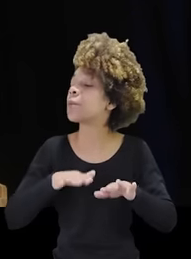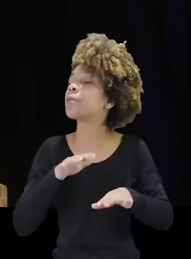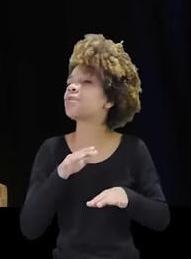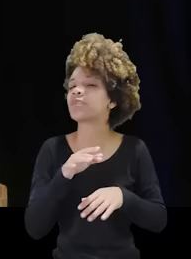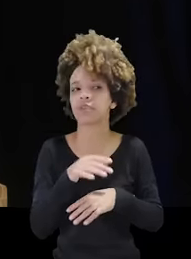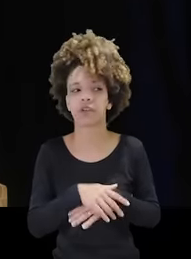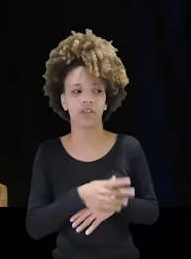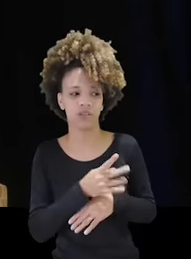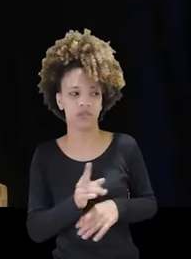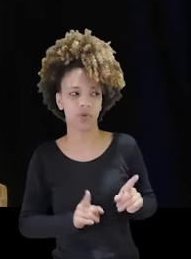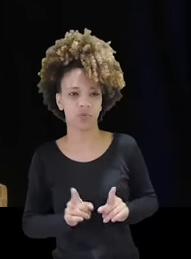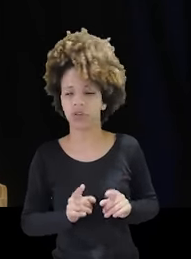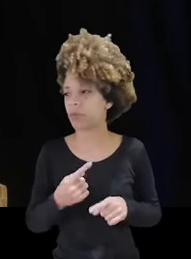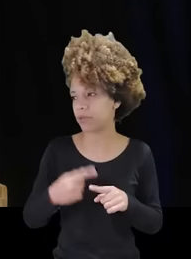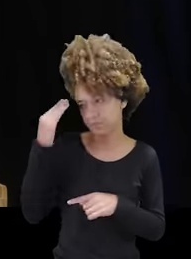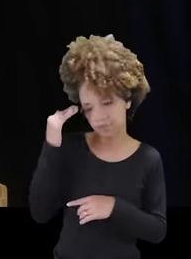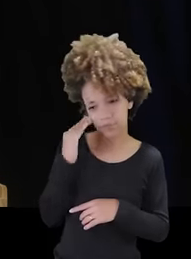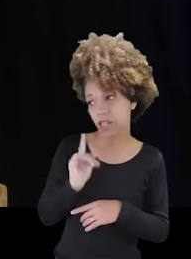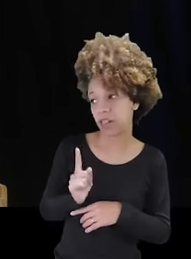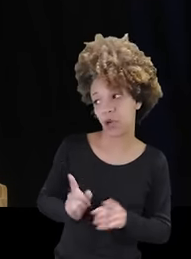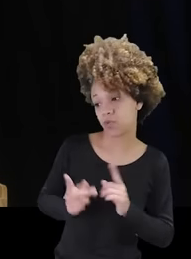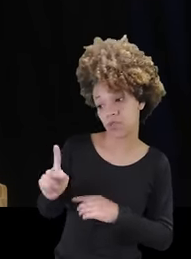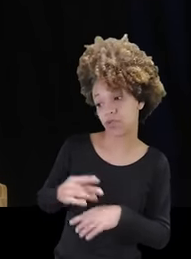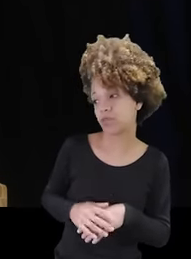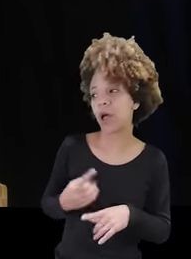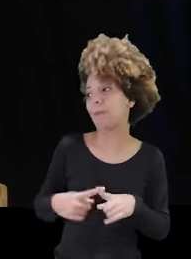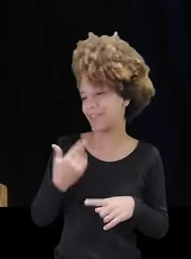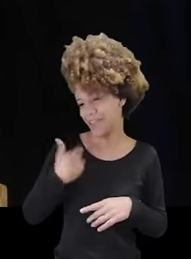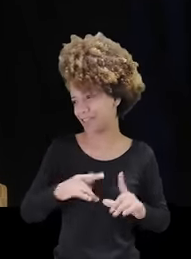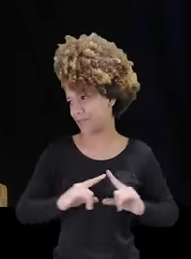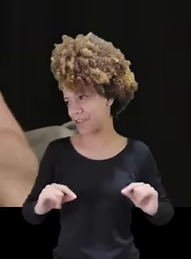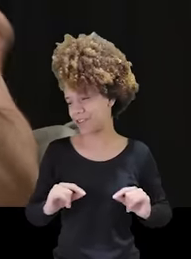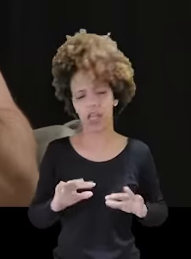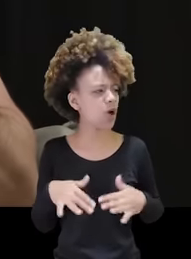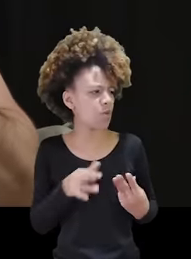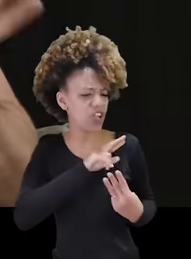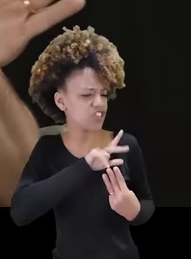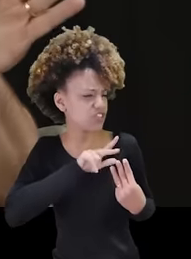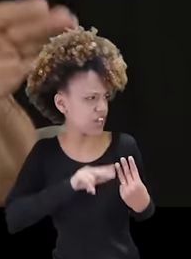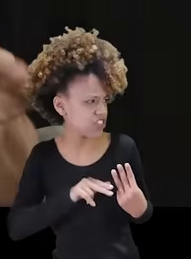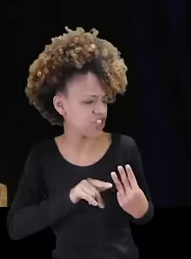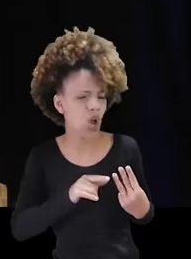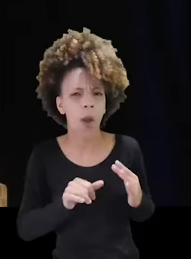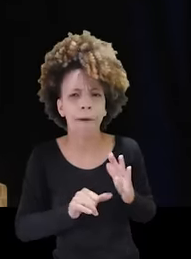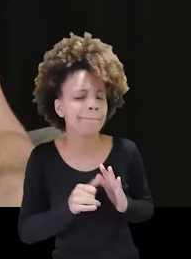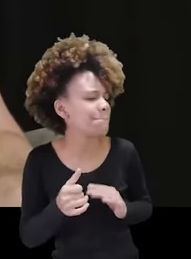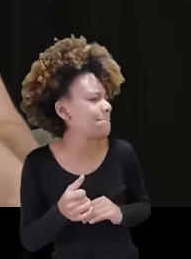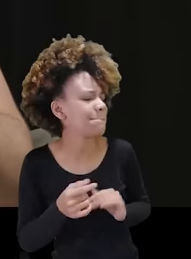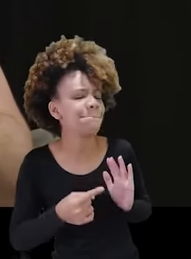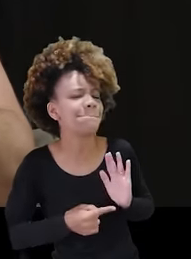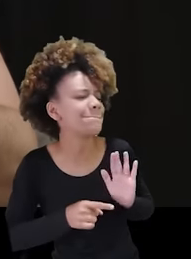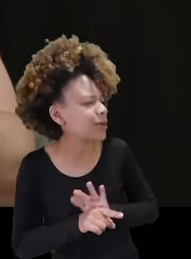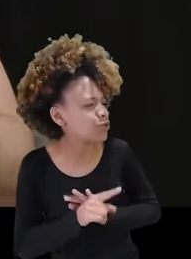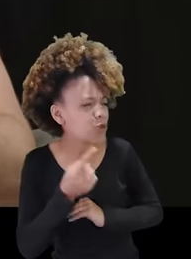ah é seus primos que ele é coreano ele fala não são seus primos que eu sou japonesa ali qual a diferença essa pergunta não